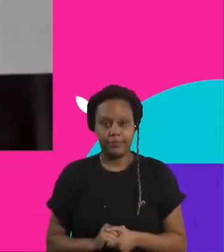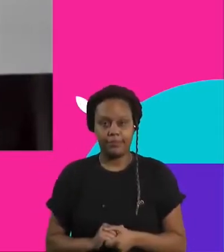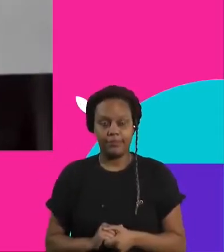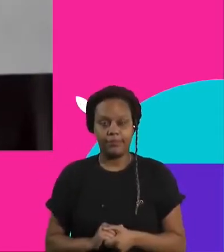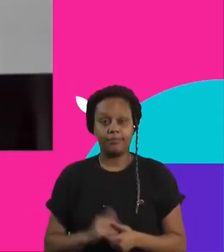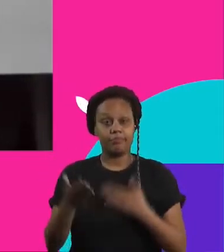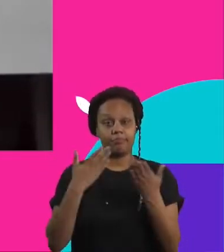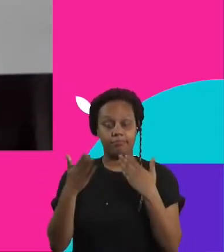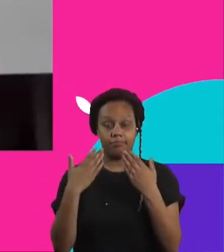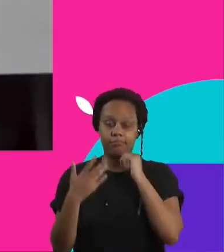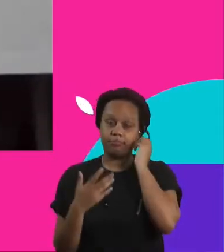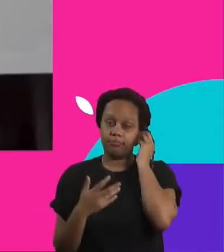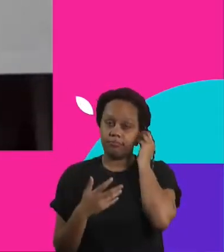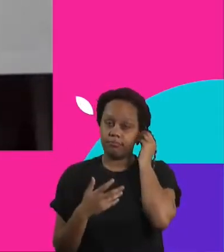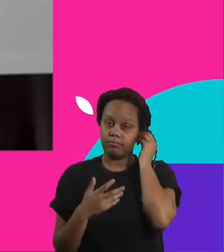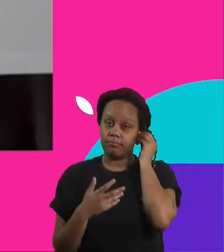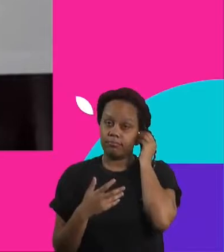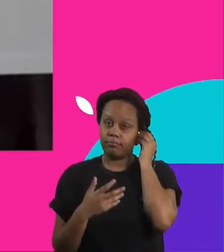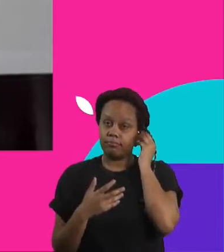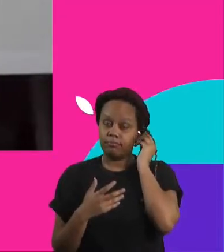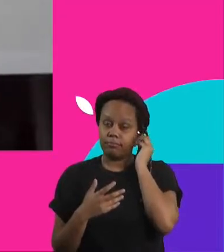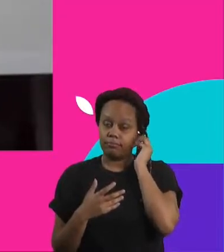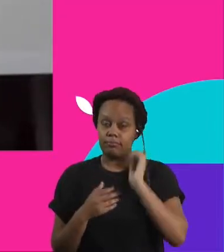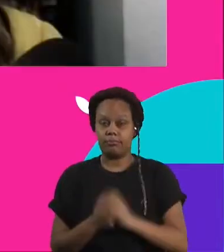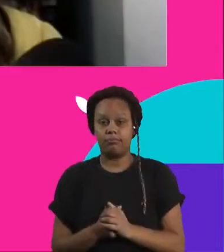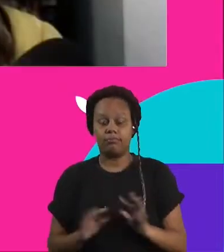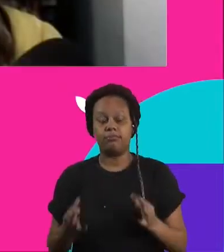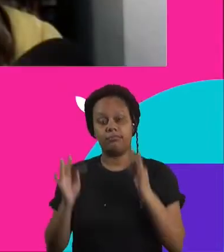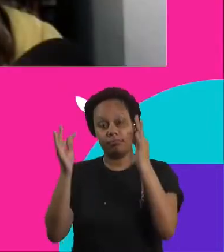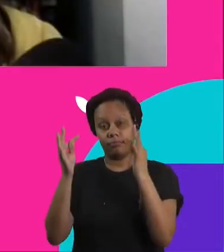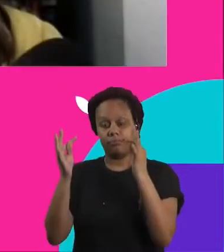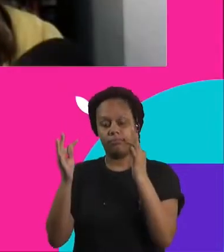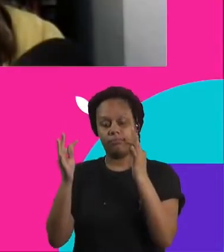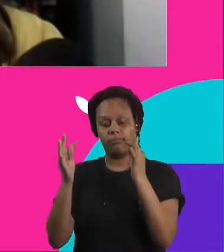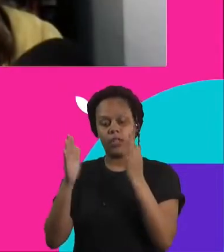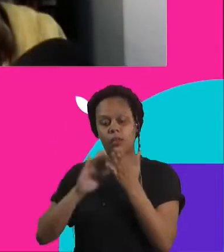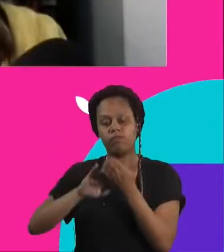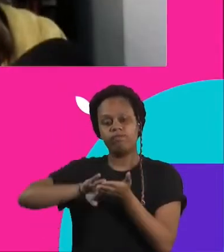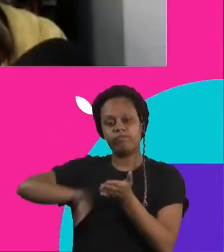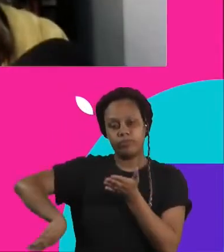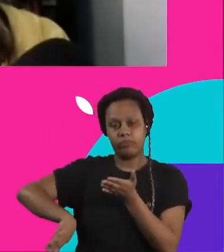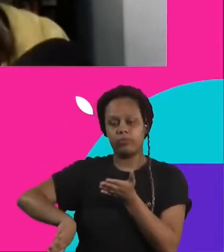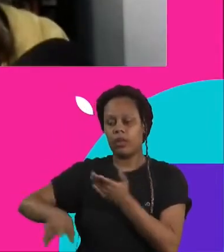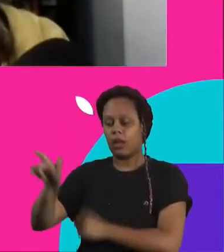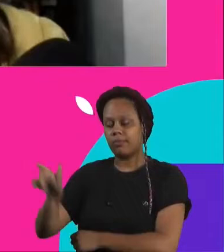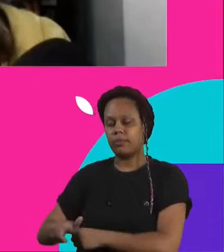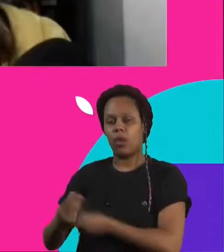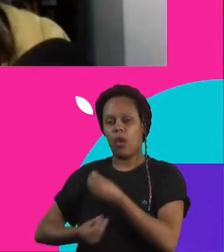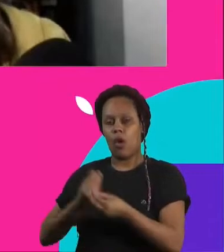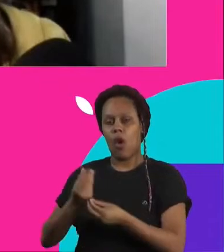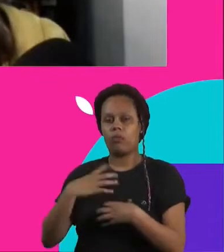nosso bate-papo, né, para pensar um pouco quando a tecnologia e os dados, né, excluem as pessoas, como a gente deve agir frente a